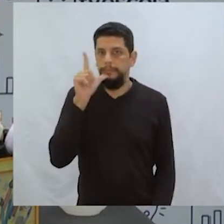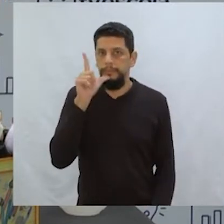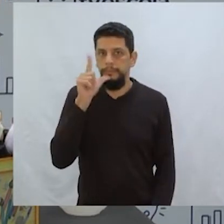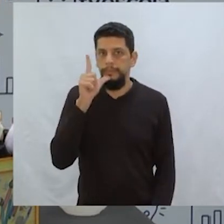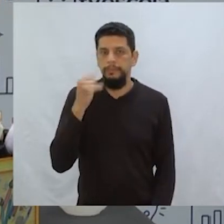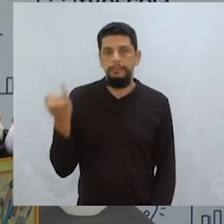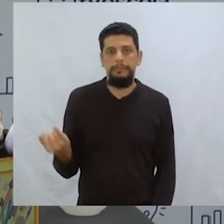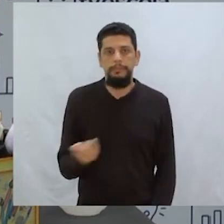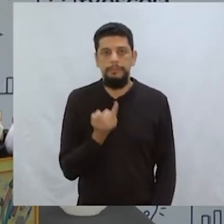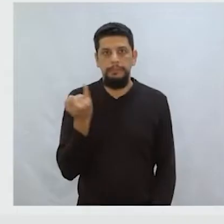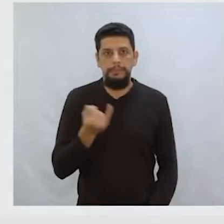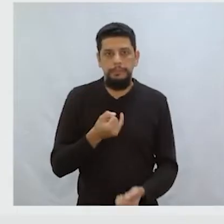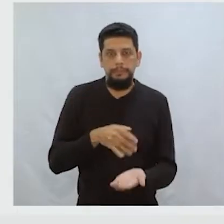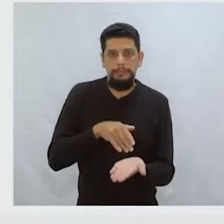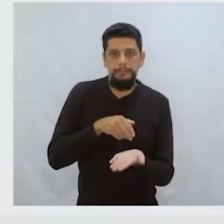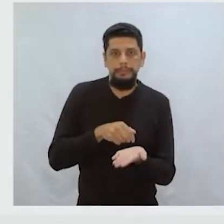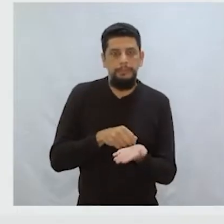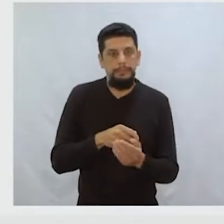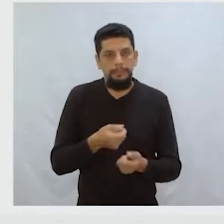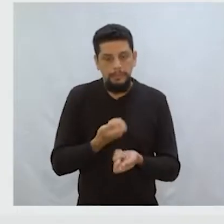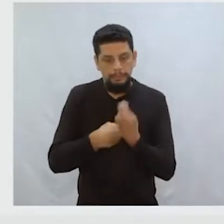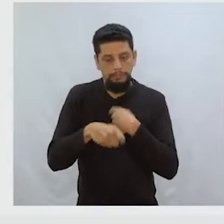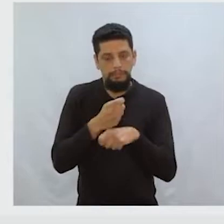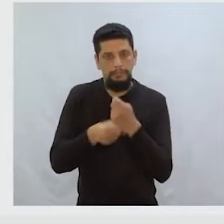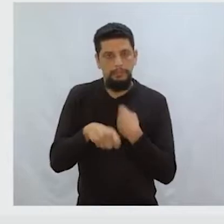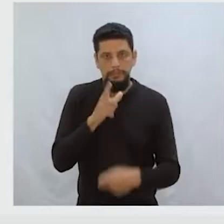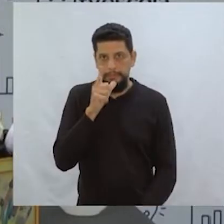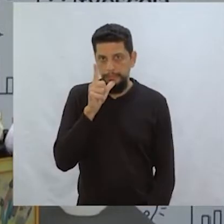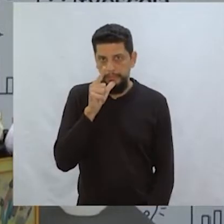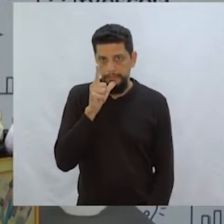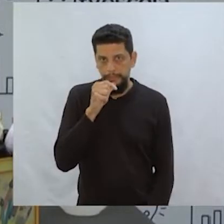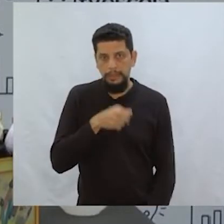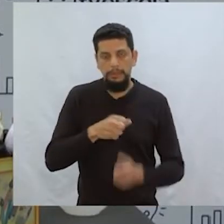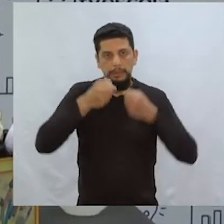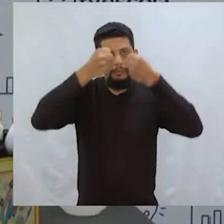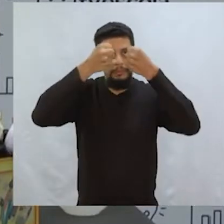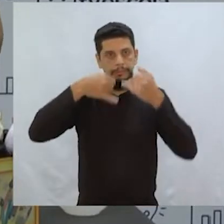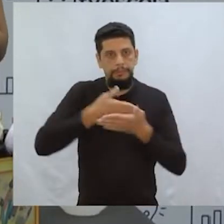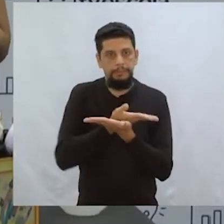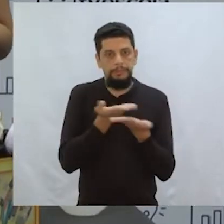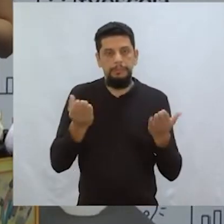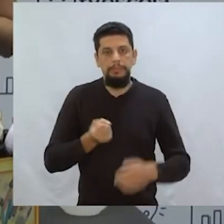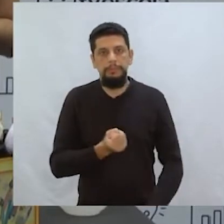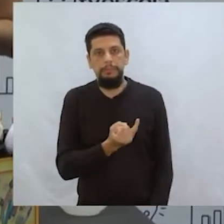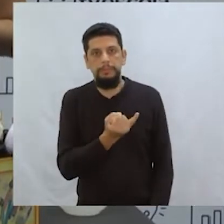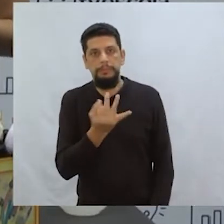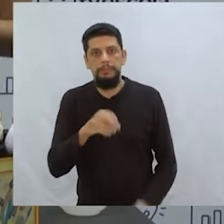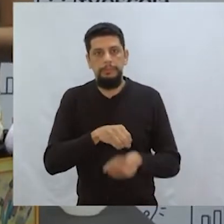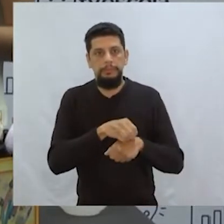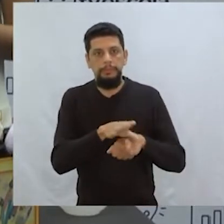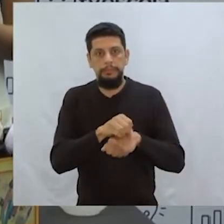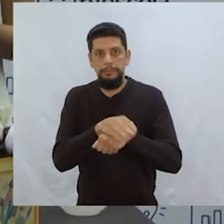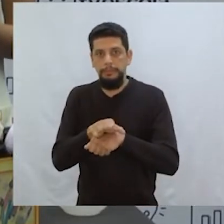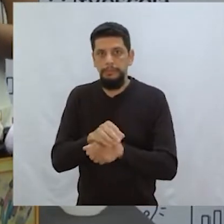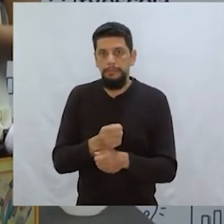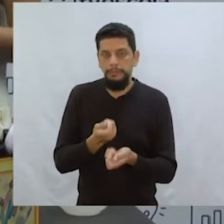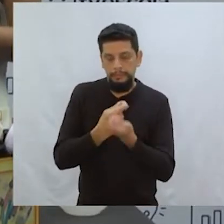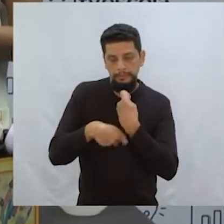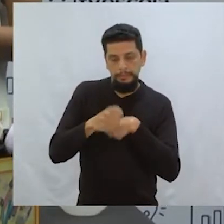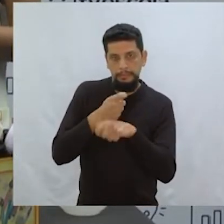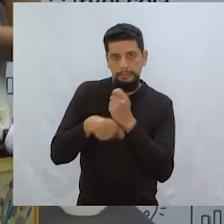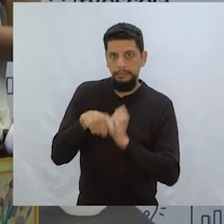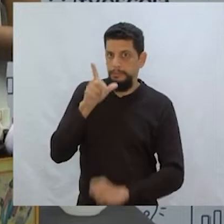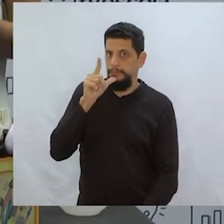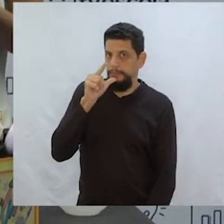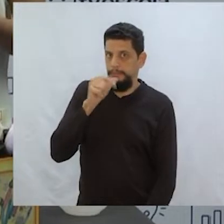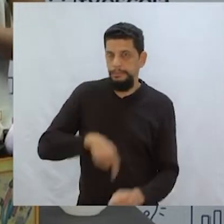água, a importância de economizar água. E vou falar para vocês então algumas dicas para essa economia